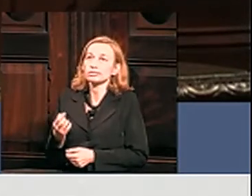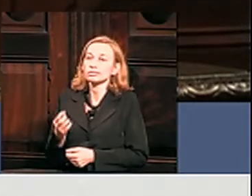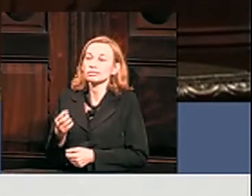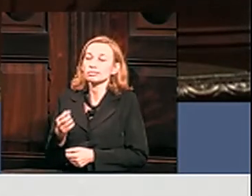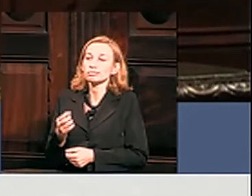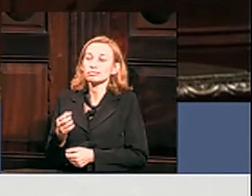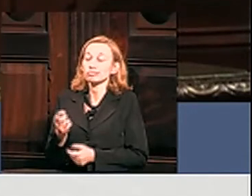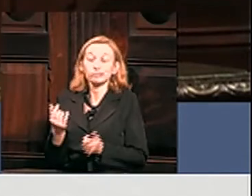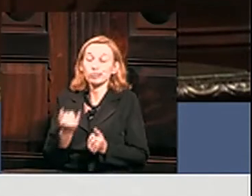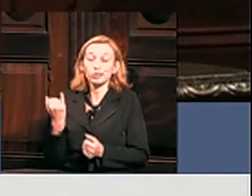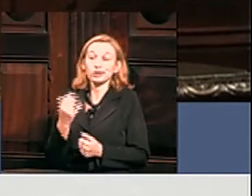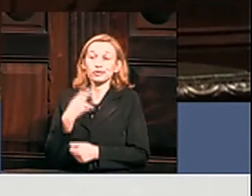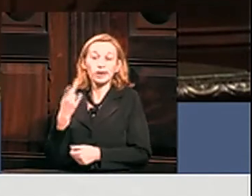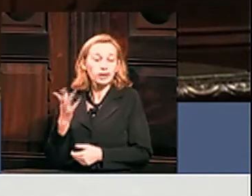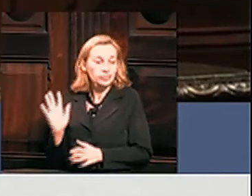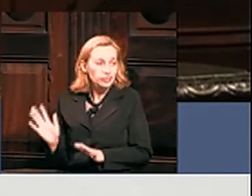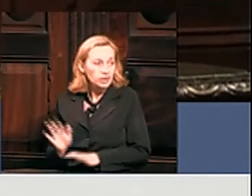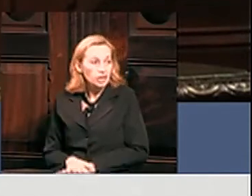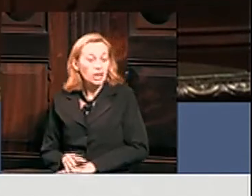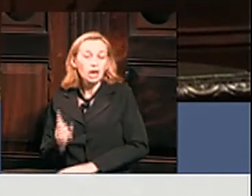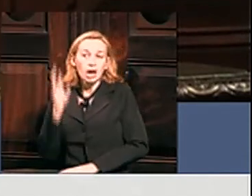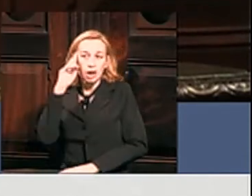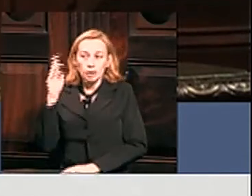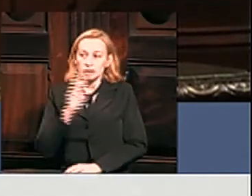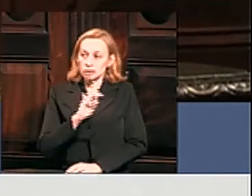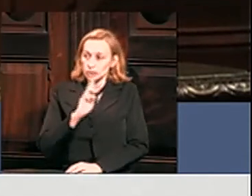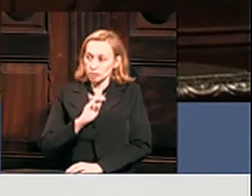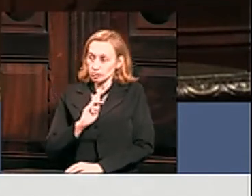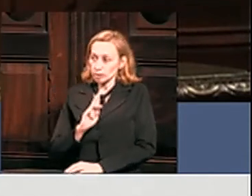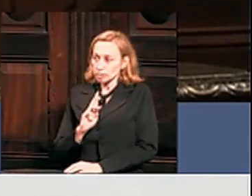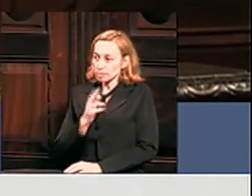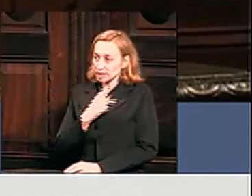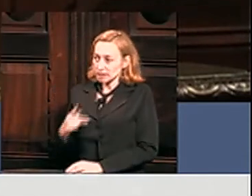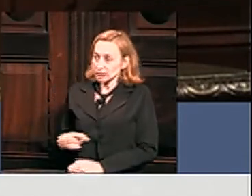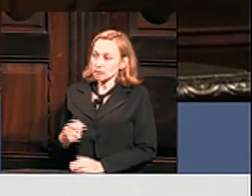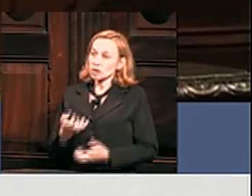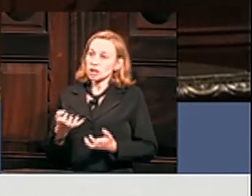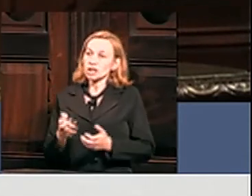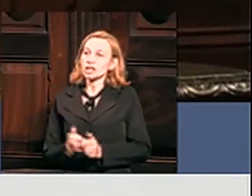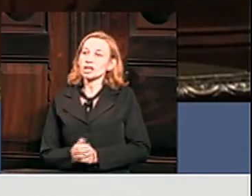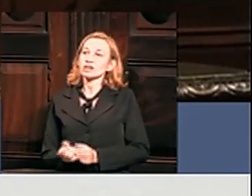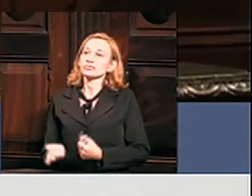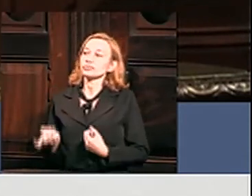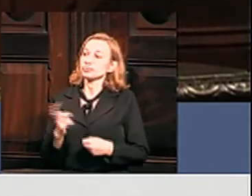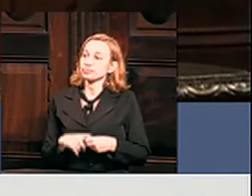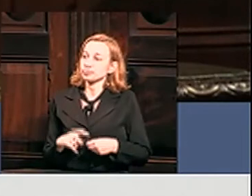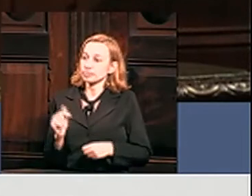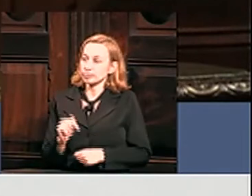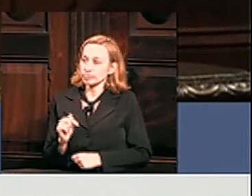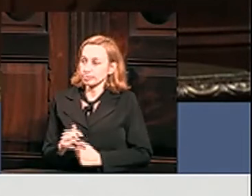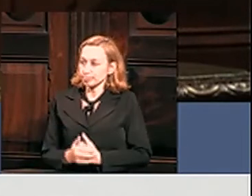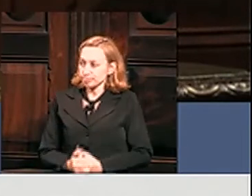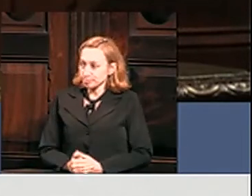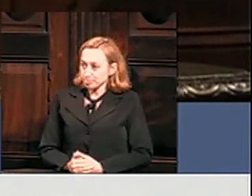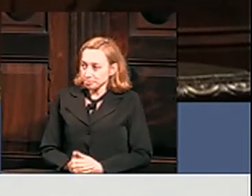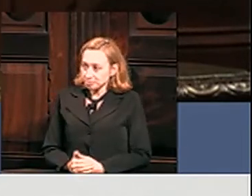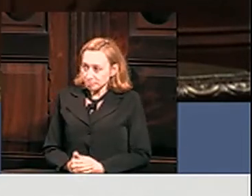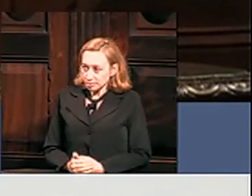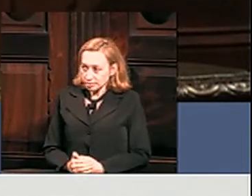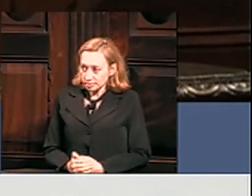Né? Mas, senhor presidente, eu queria retomar aqui ao tema,